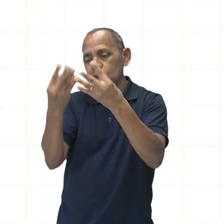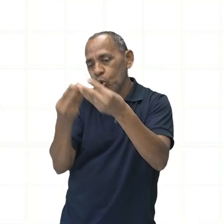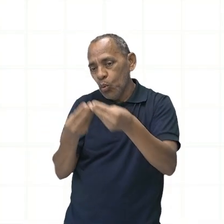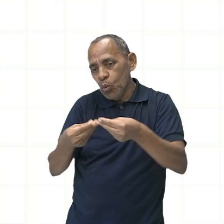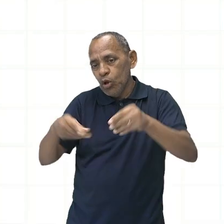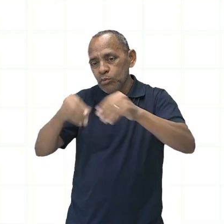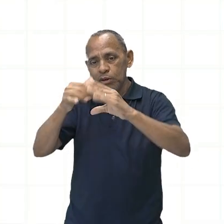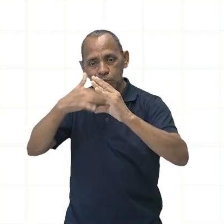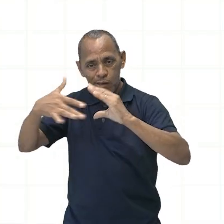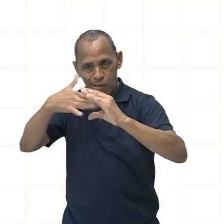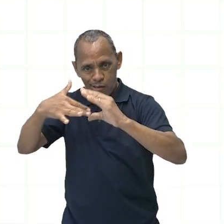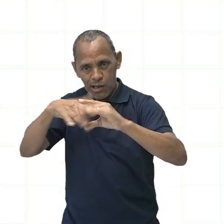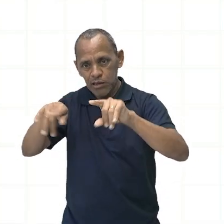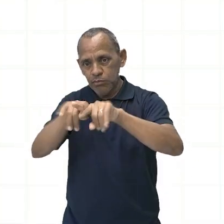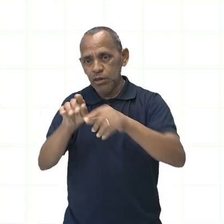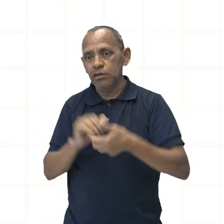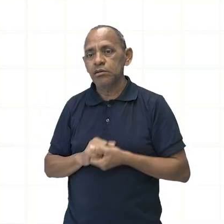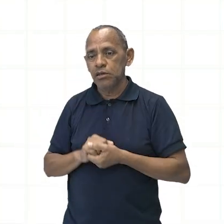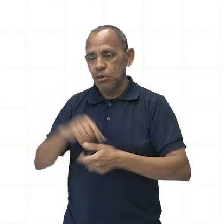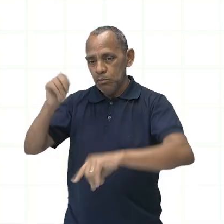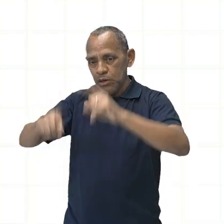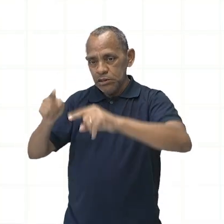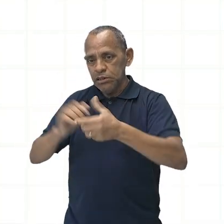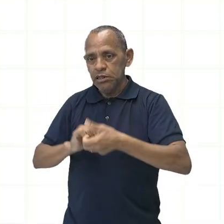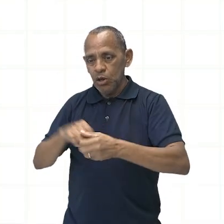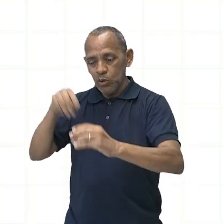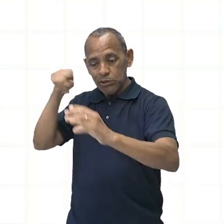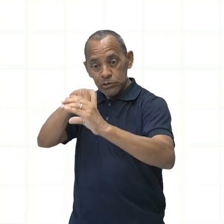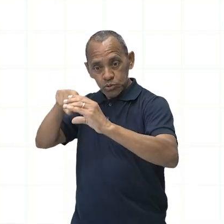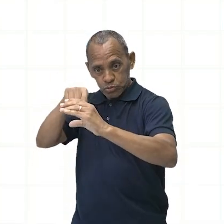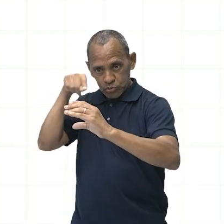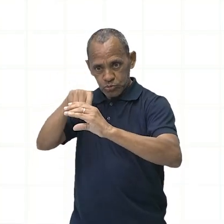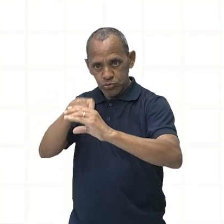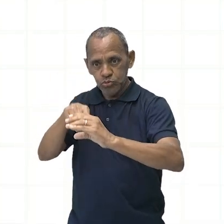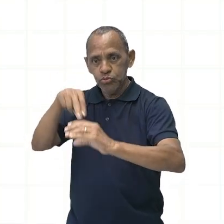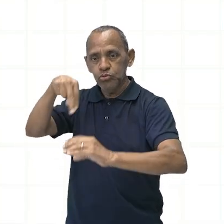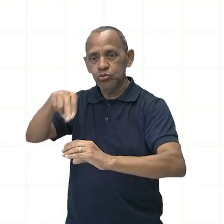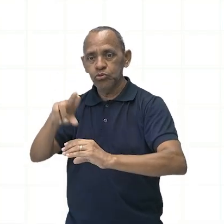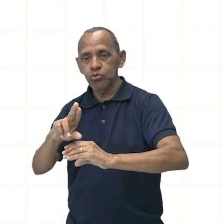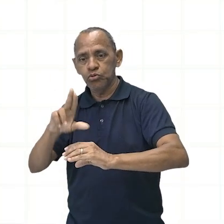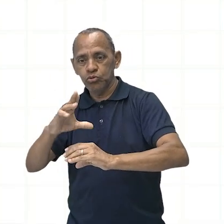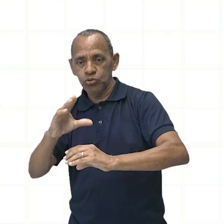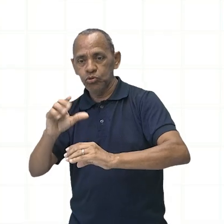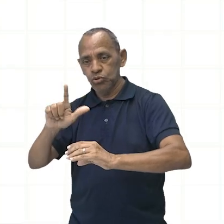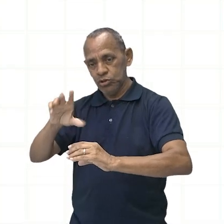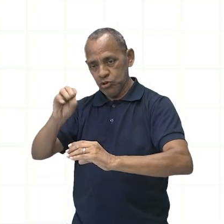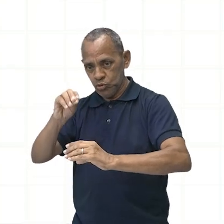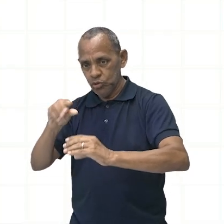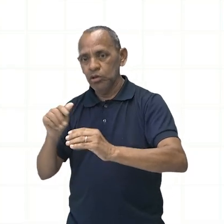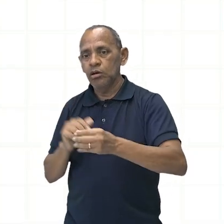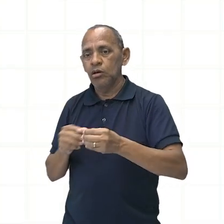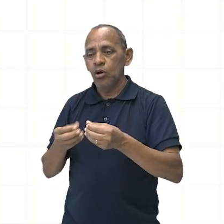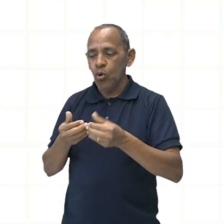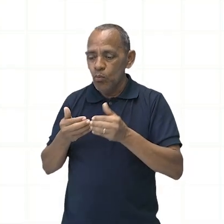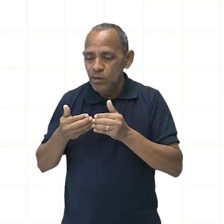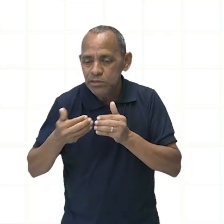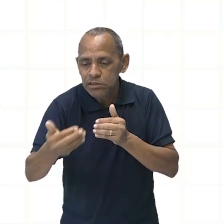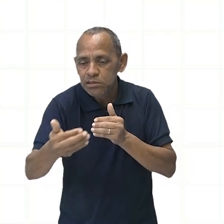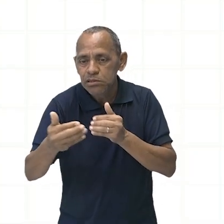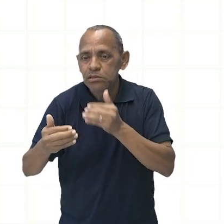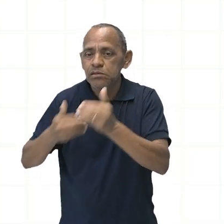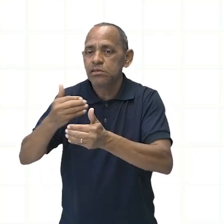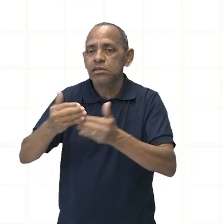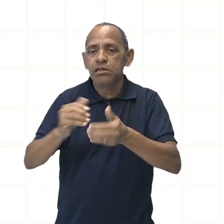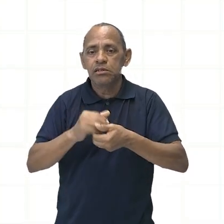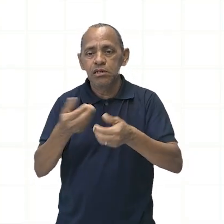os envelopes nucleares eles vão se formar novamente. dando fim aí ao processo